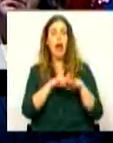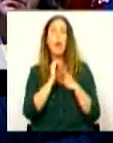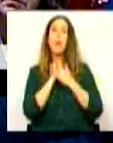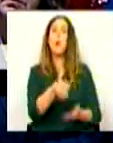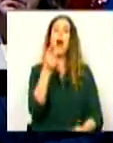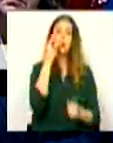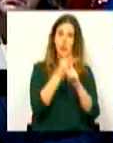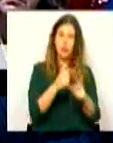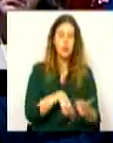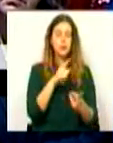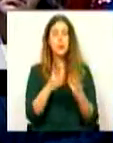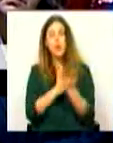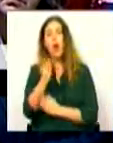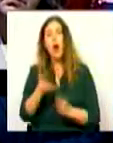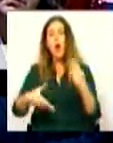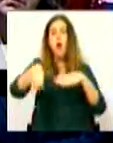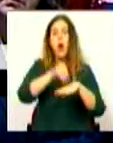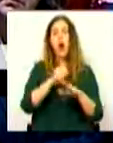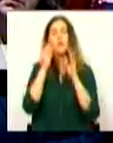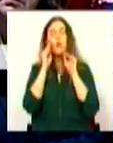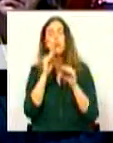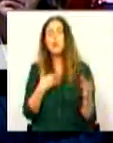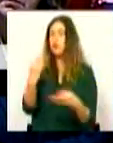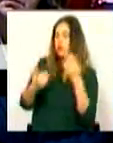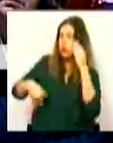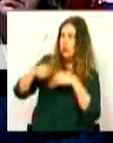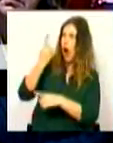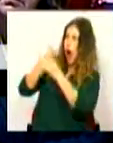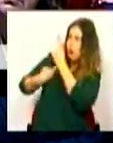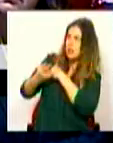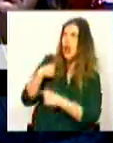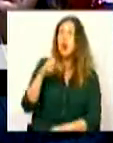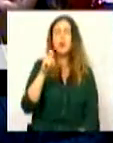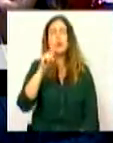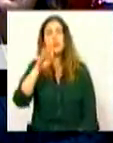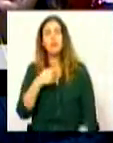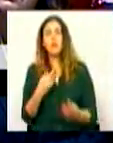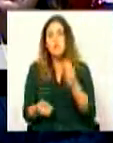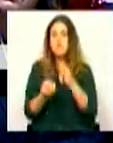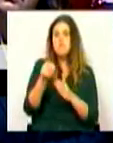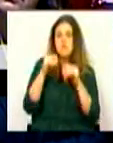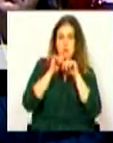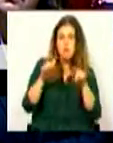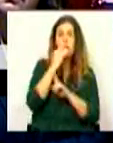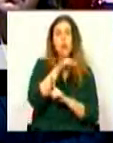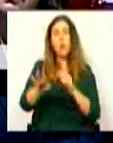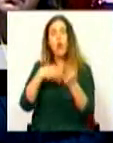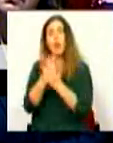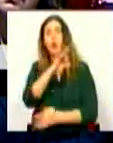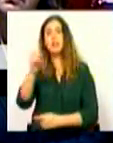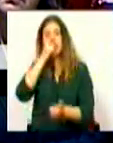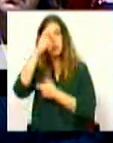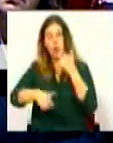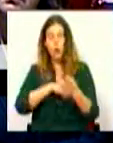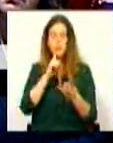vítimas, continuando a reforçar a formação de magistrados. Só o ano passado o SES formou mais de 400 magistrados,